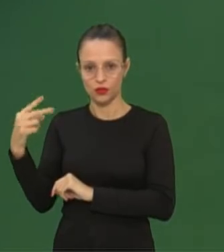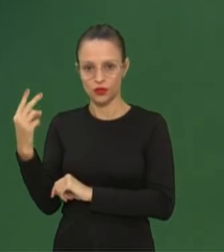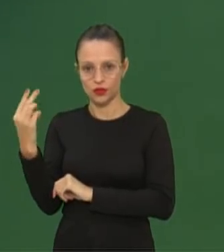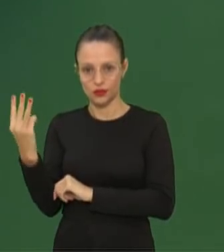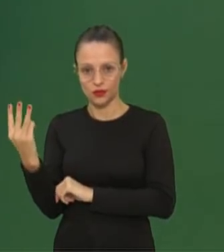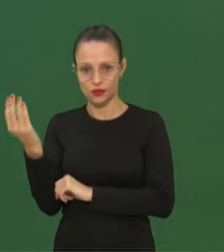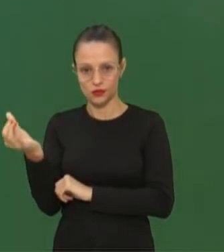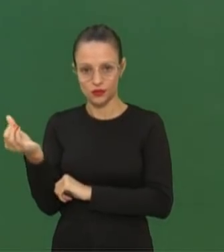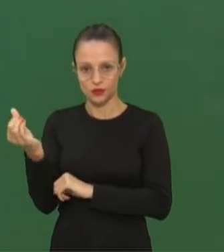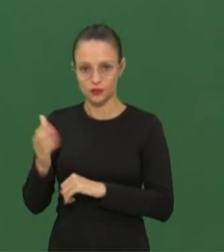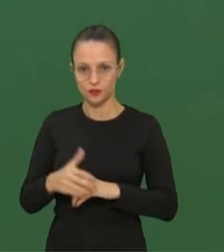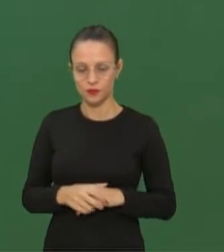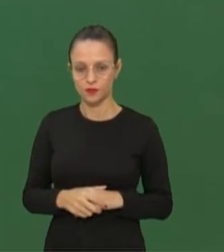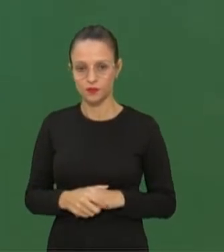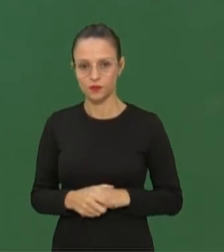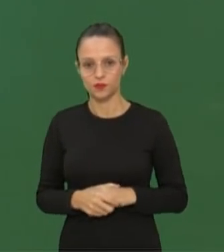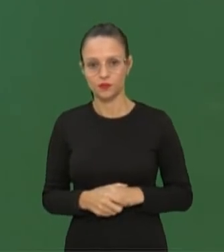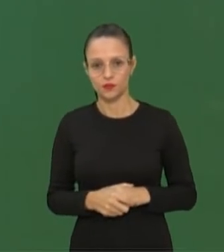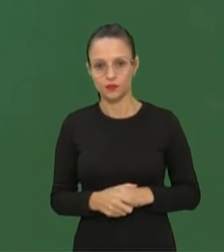36.